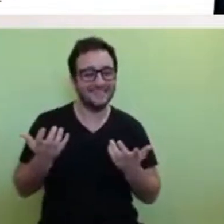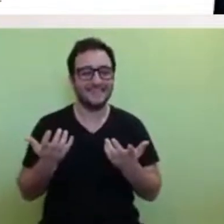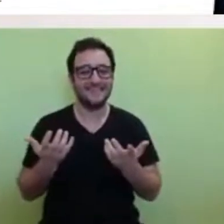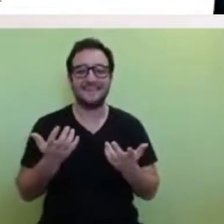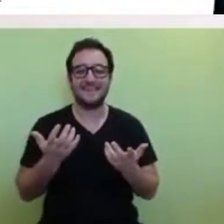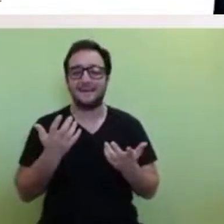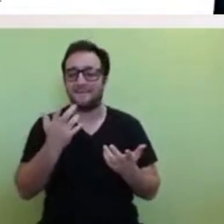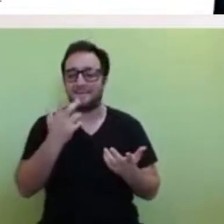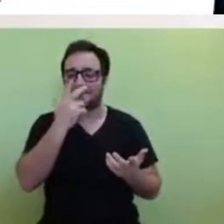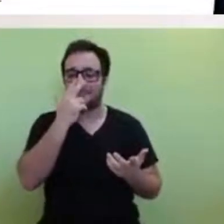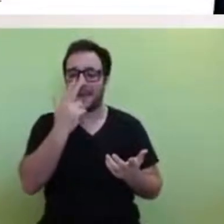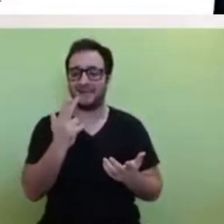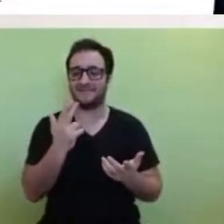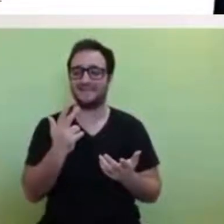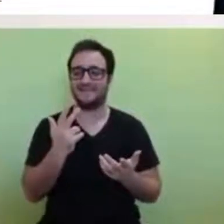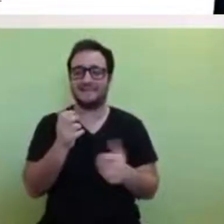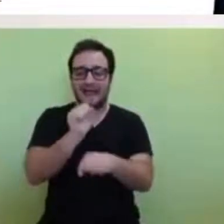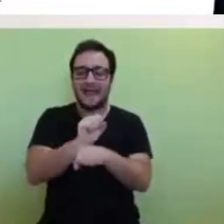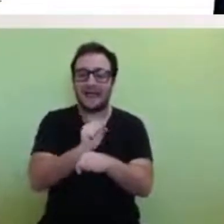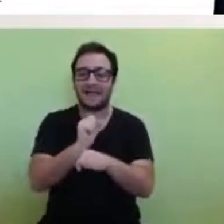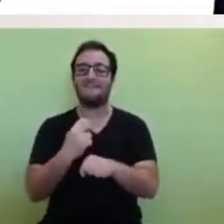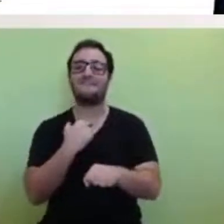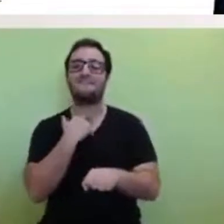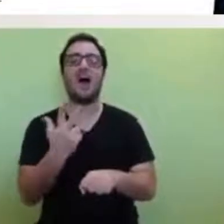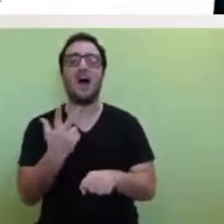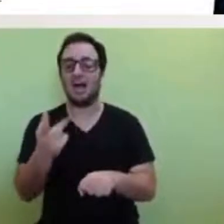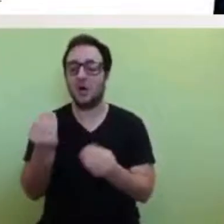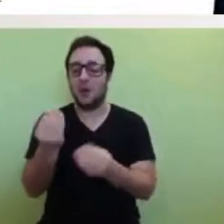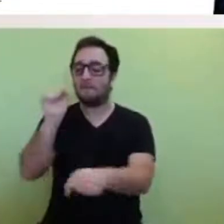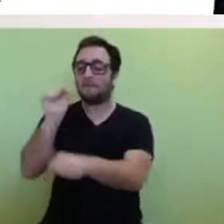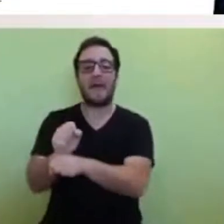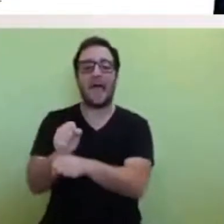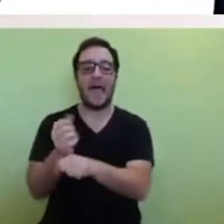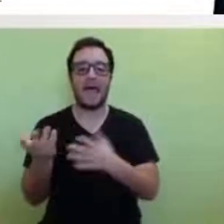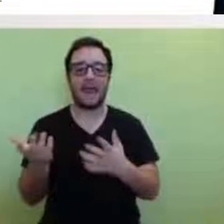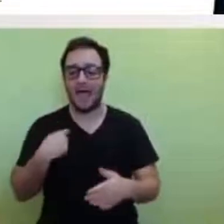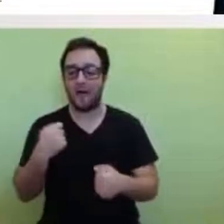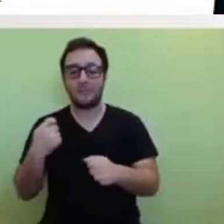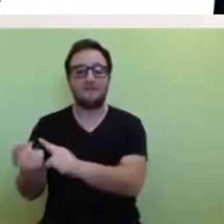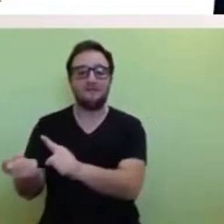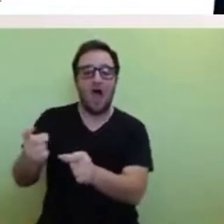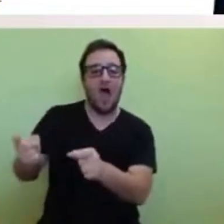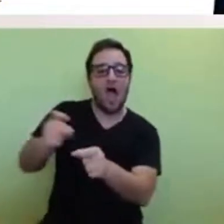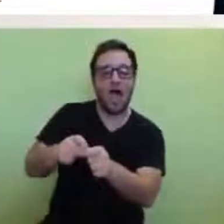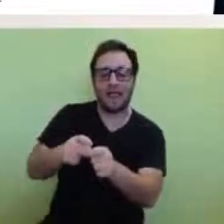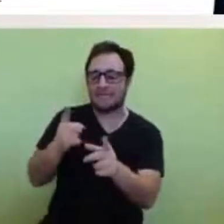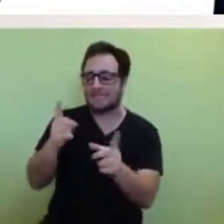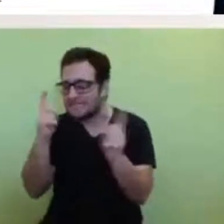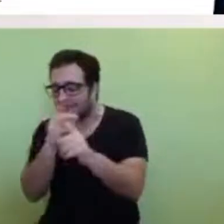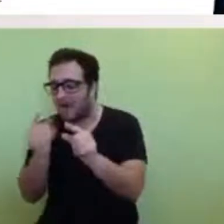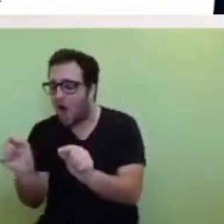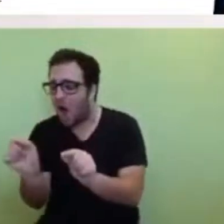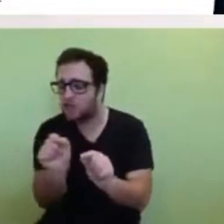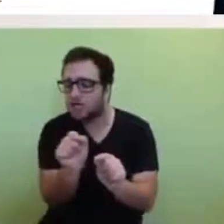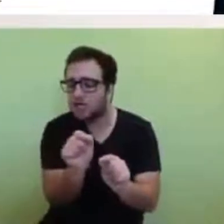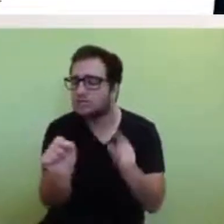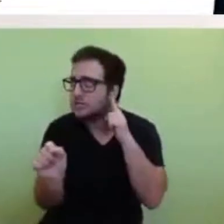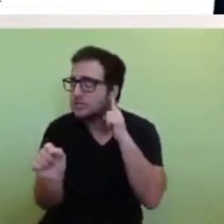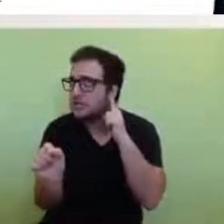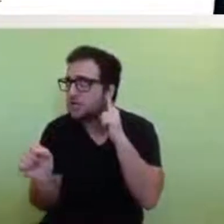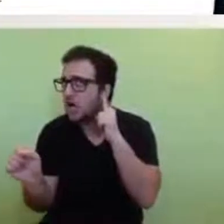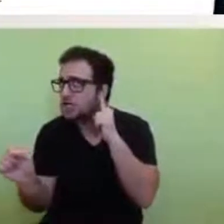no audiobook, por exemplo, né? E ficar passando até chegar onde você quer continuar a